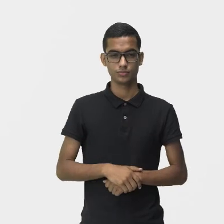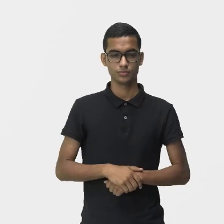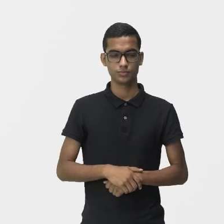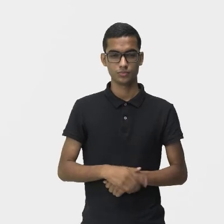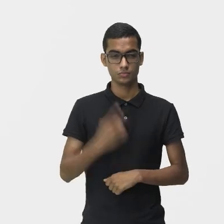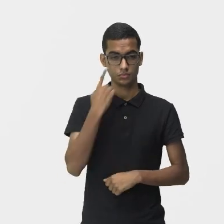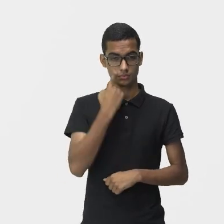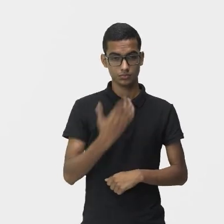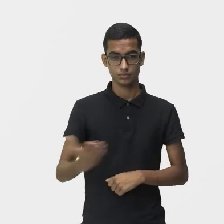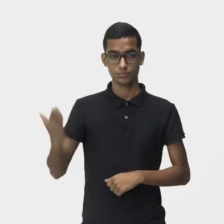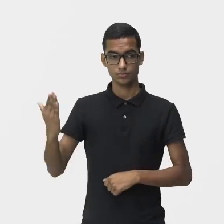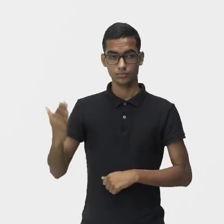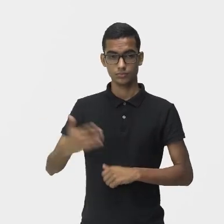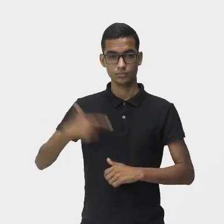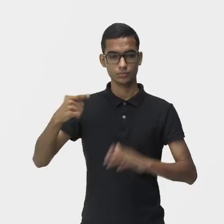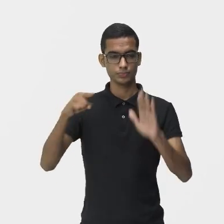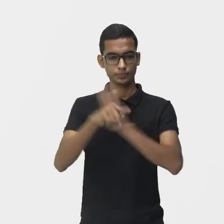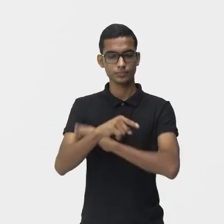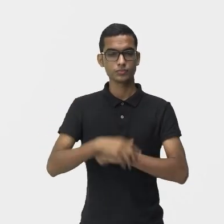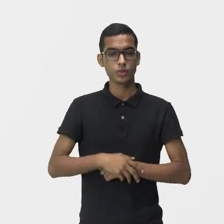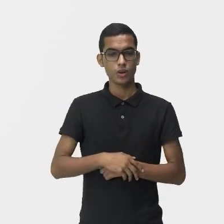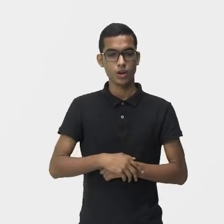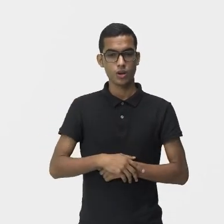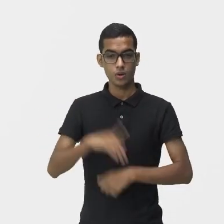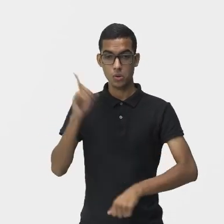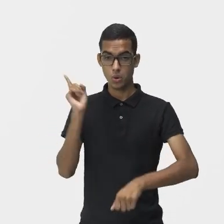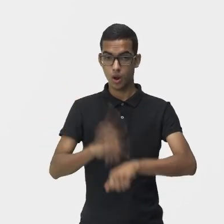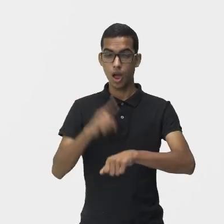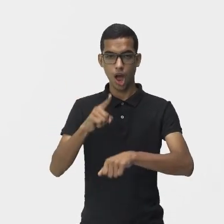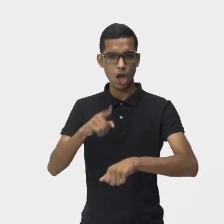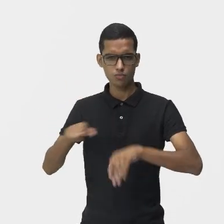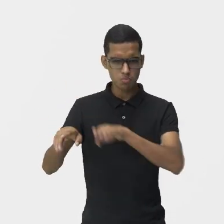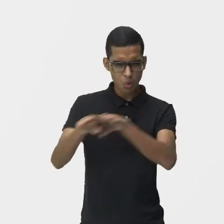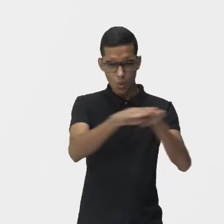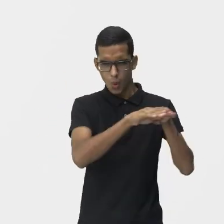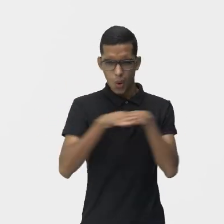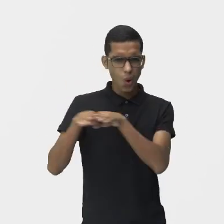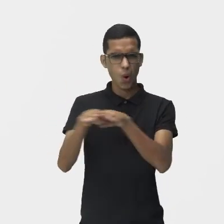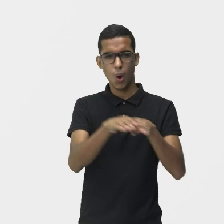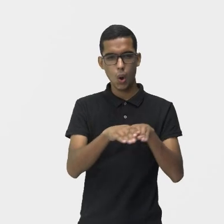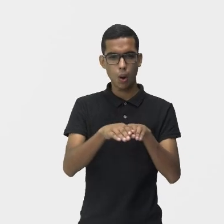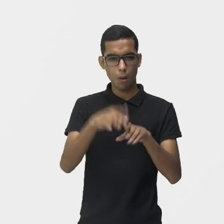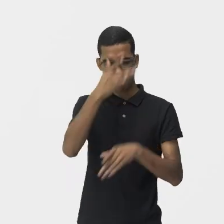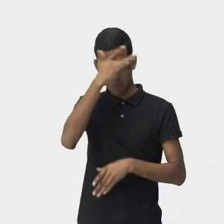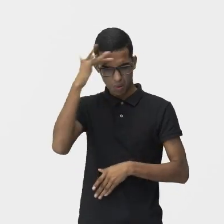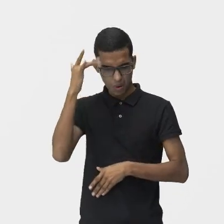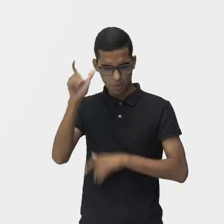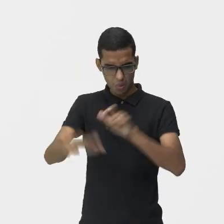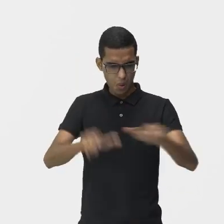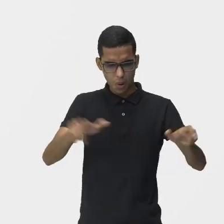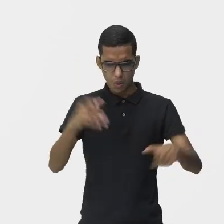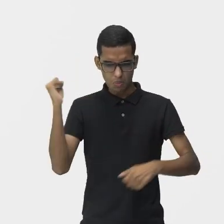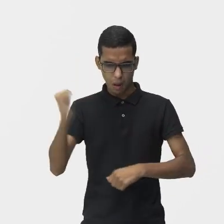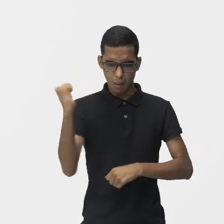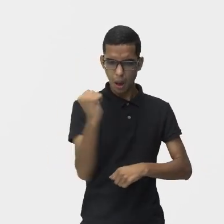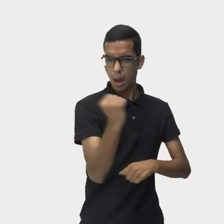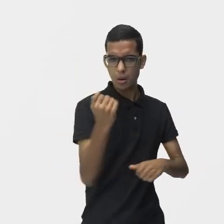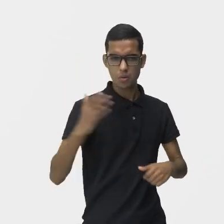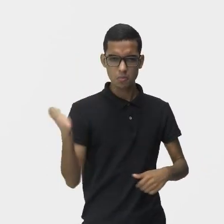A nossa segunda questão diz o seguinte, chegou a hora da igualdade, passar a foice por todas as